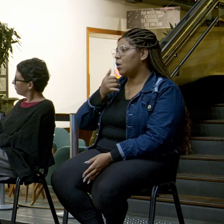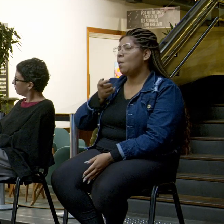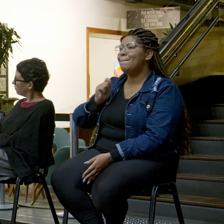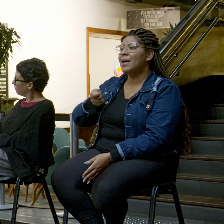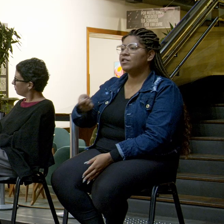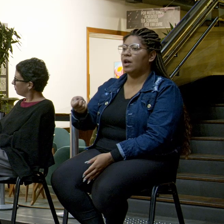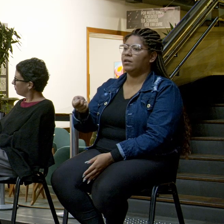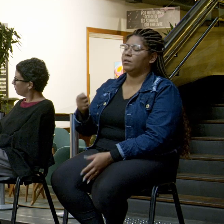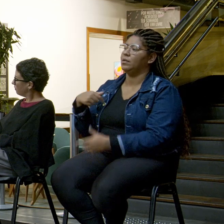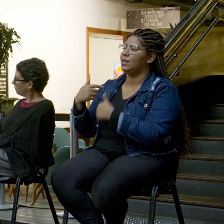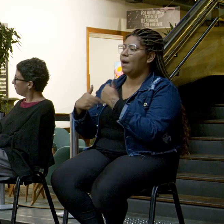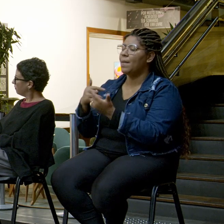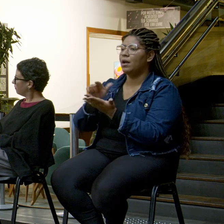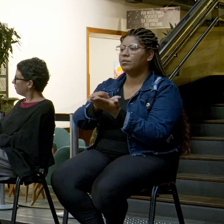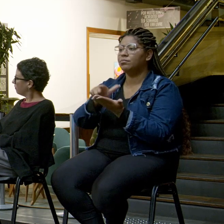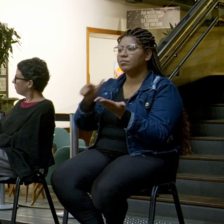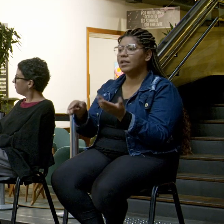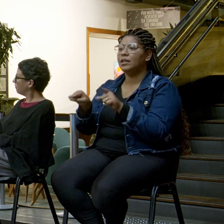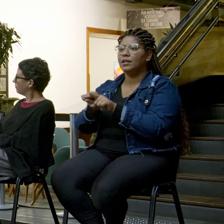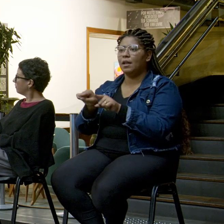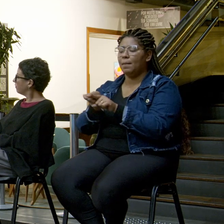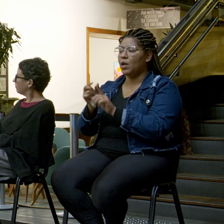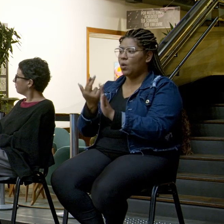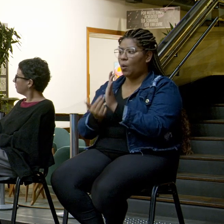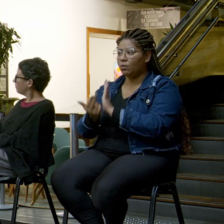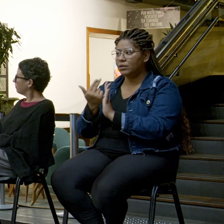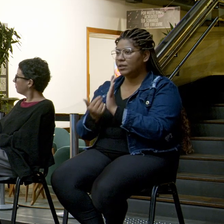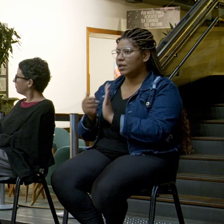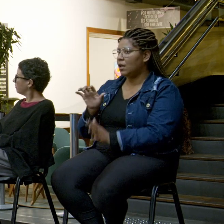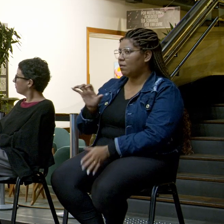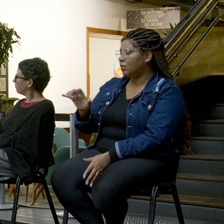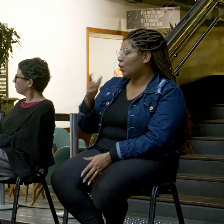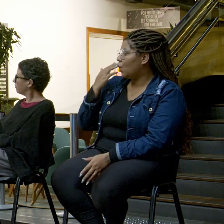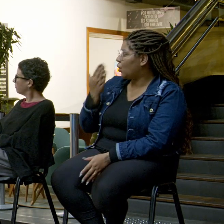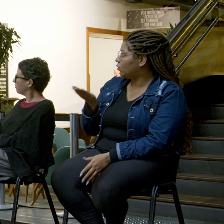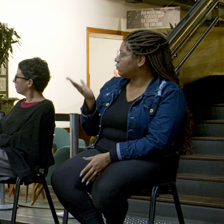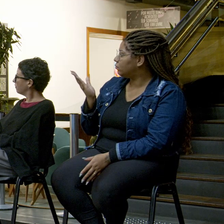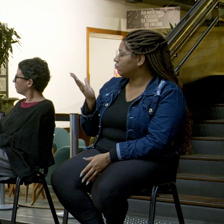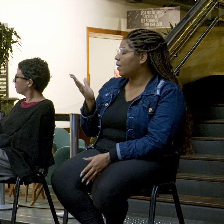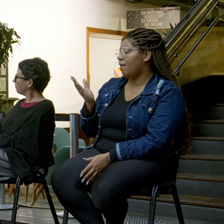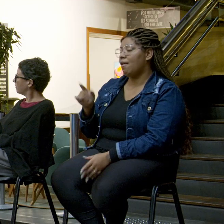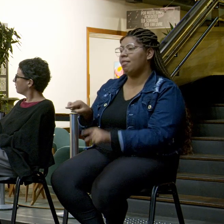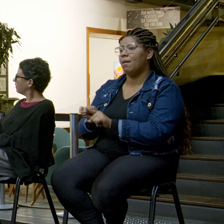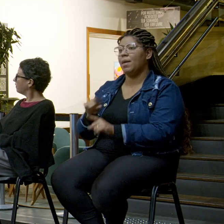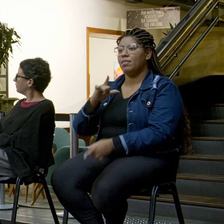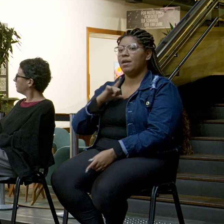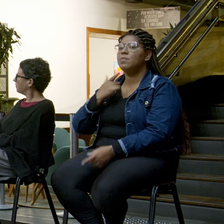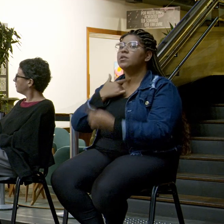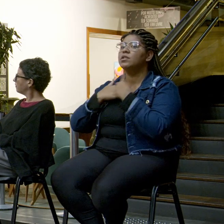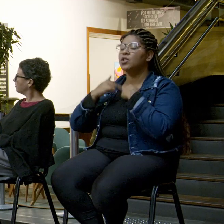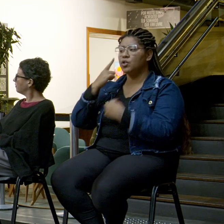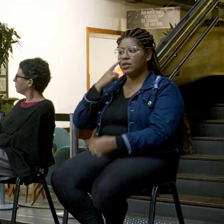tem uma série de trabalhos com papel e com desenho, com a ideia de desenho. Eu acho que a Ana se interessa muito por isso também, por